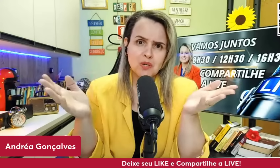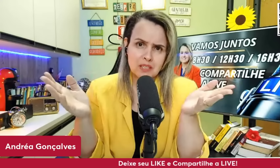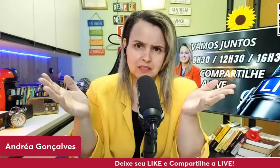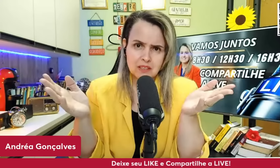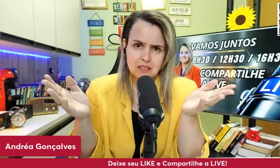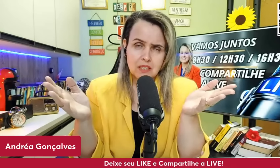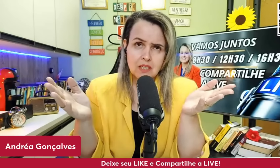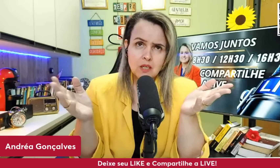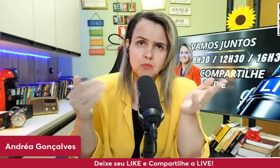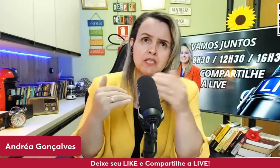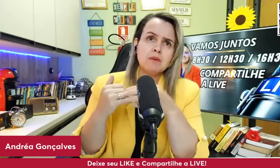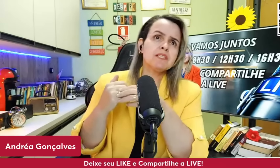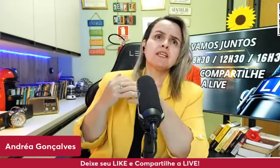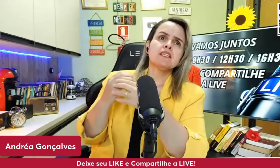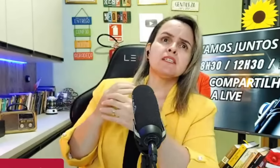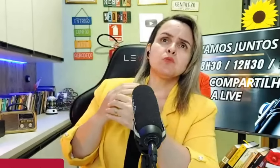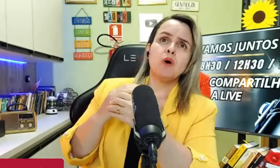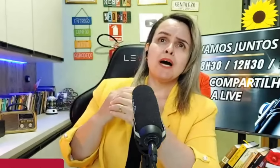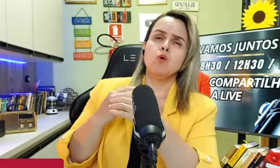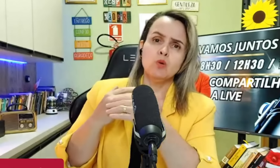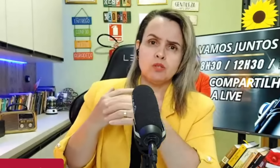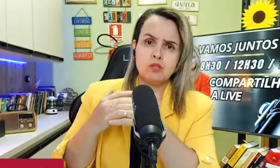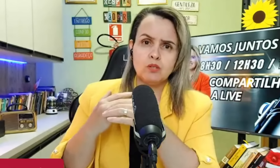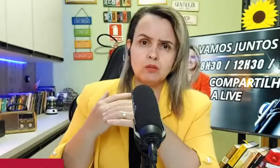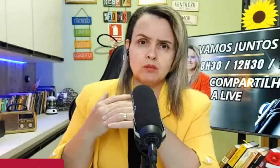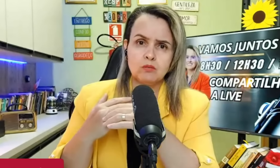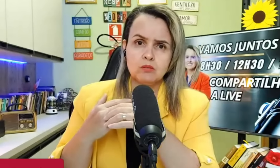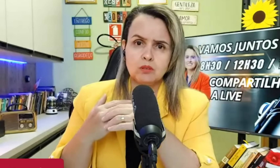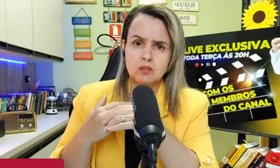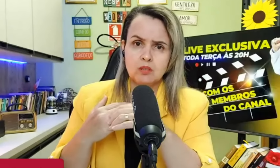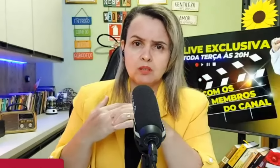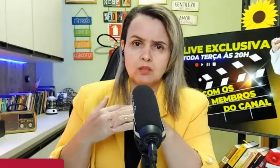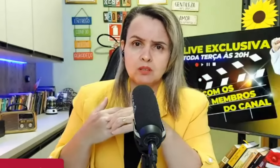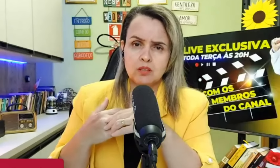uma coisa horrorosa Por exemplo essa questão do